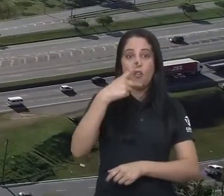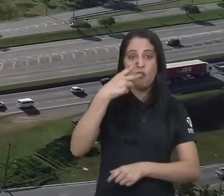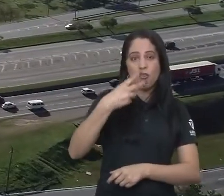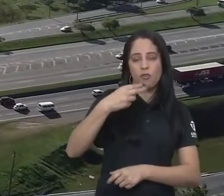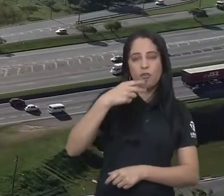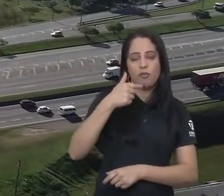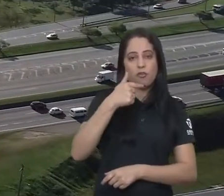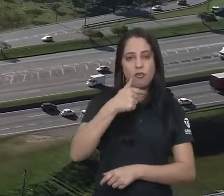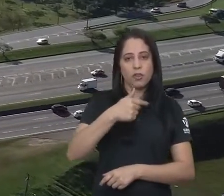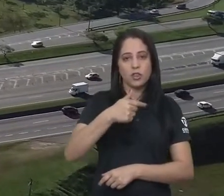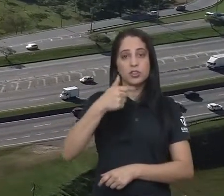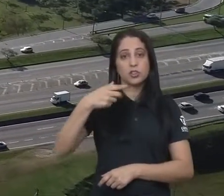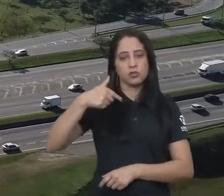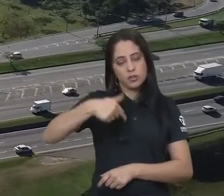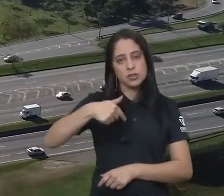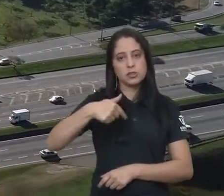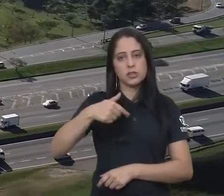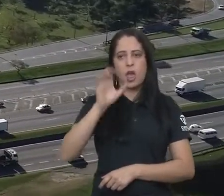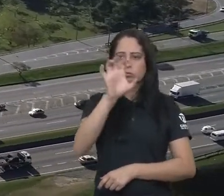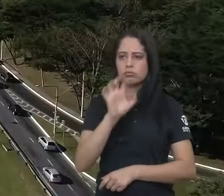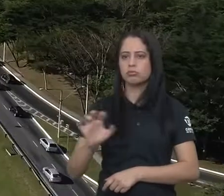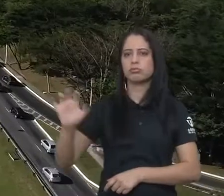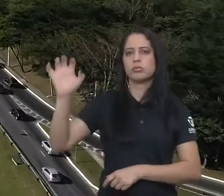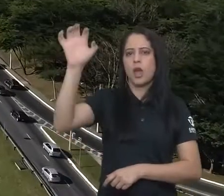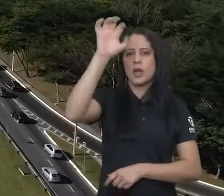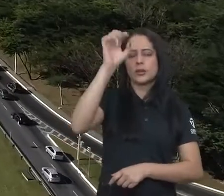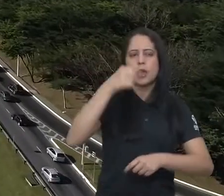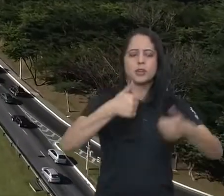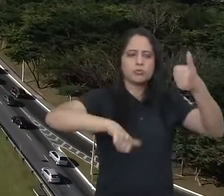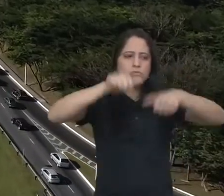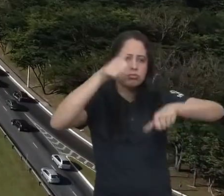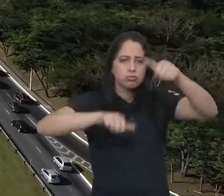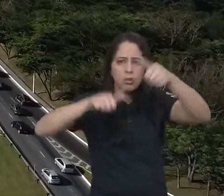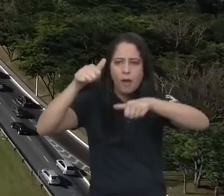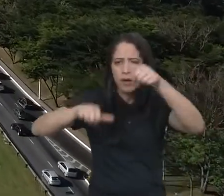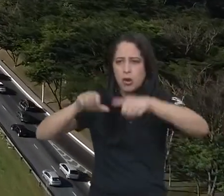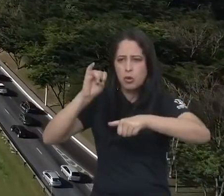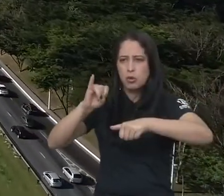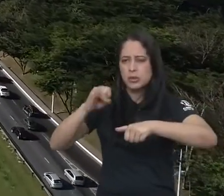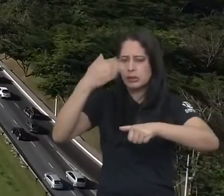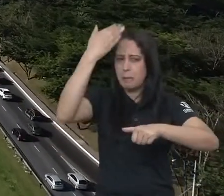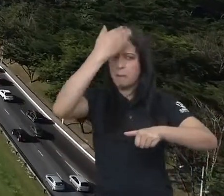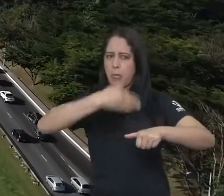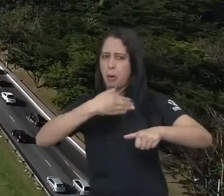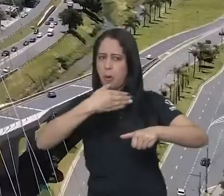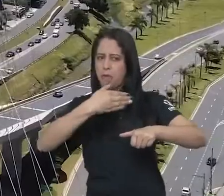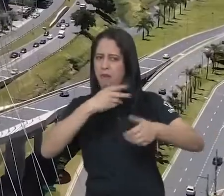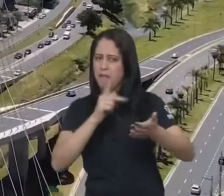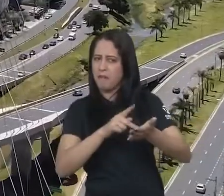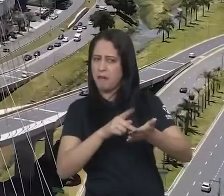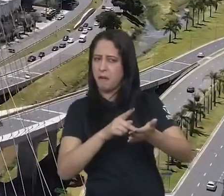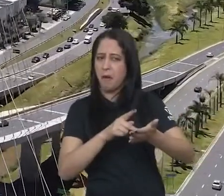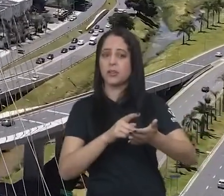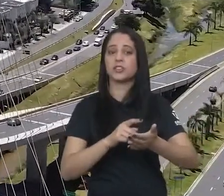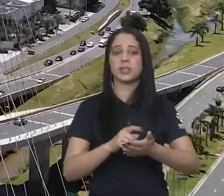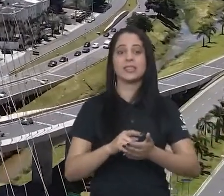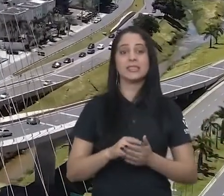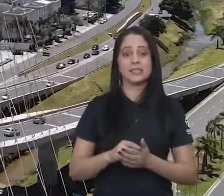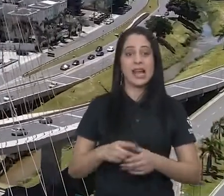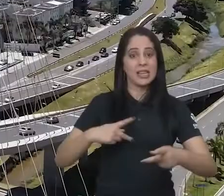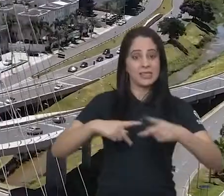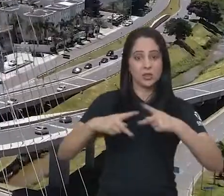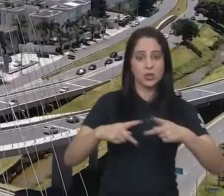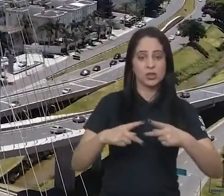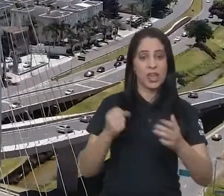mais 665 municípios para medir o nível de transparência de cada cidade. São José atingiu a